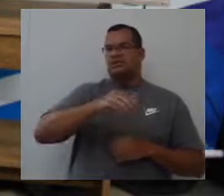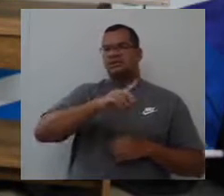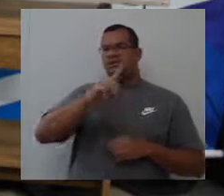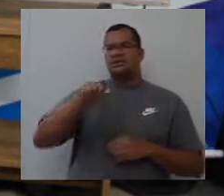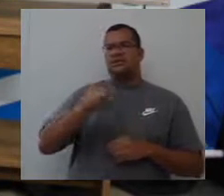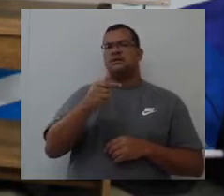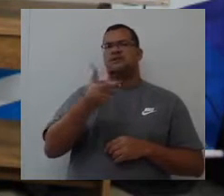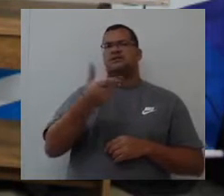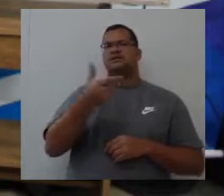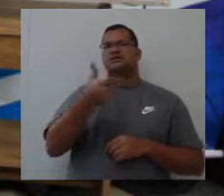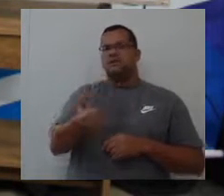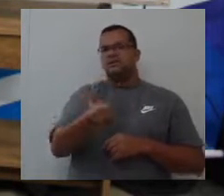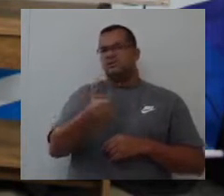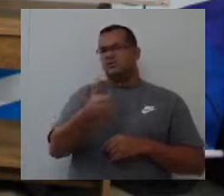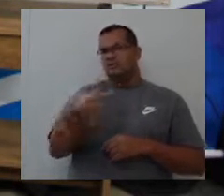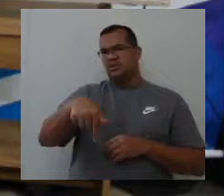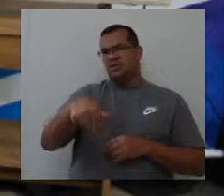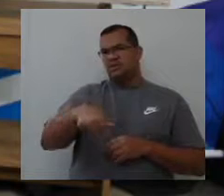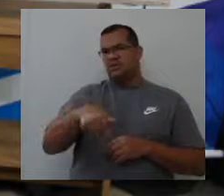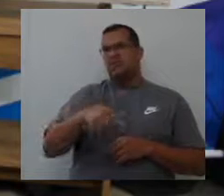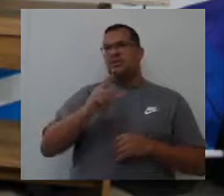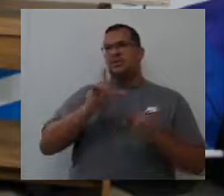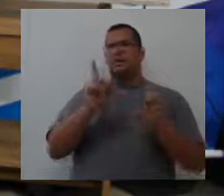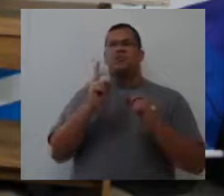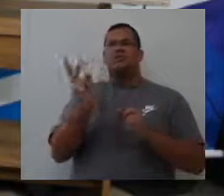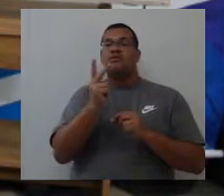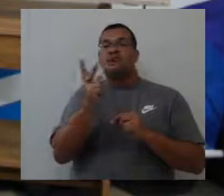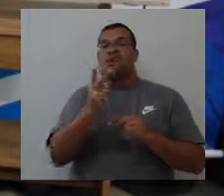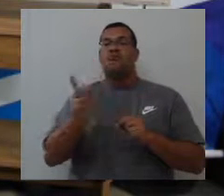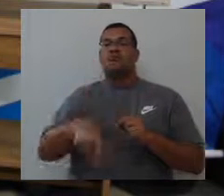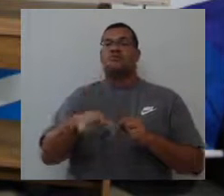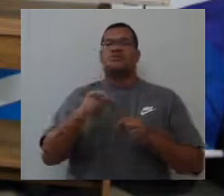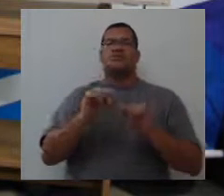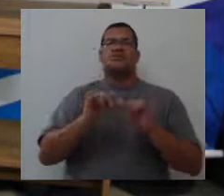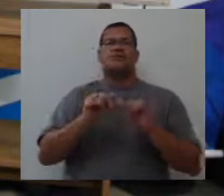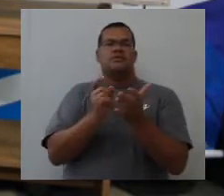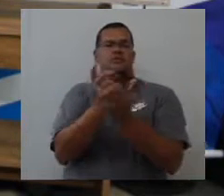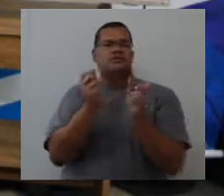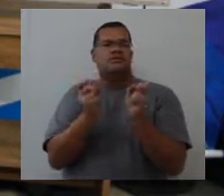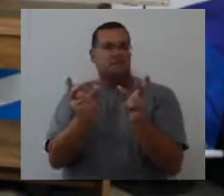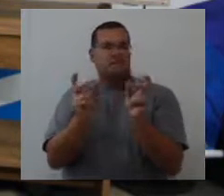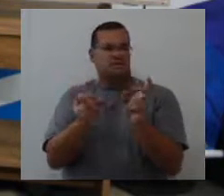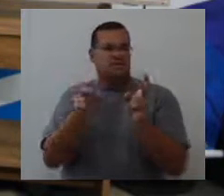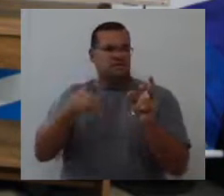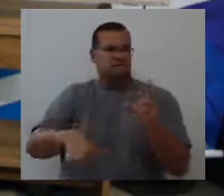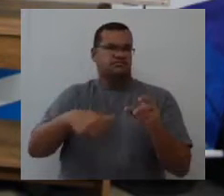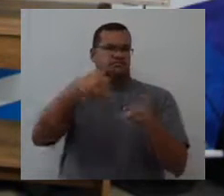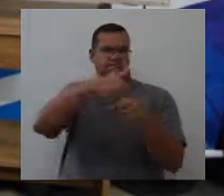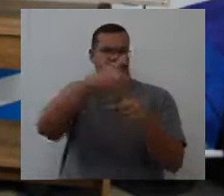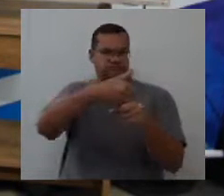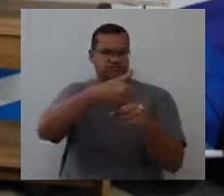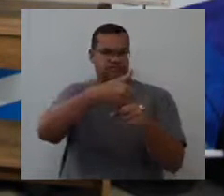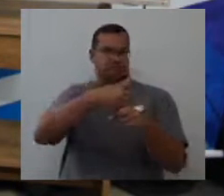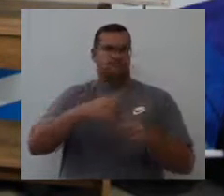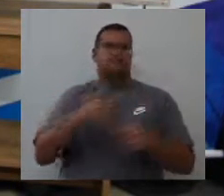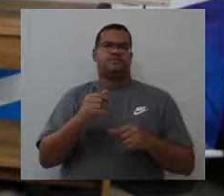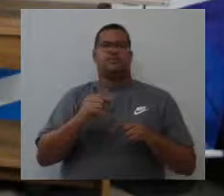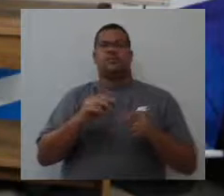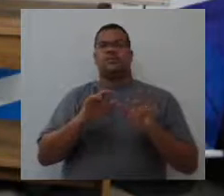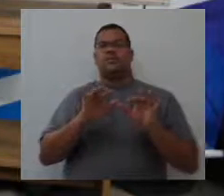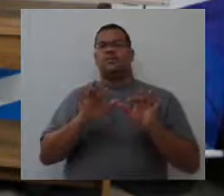21, e são referentes ao valor vendido para distribuidoras a partir das refinarias. O valor